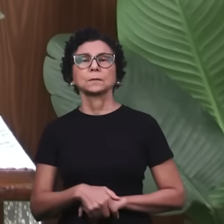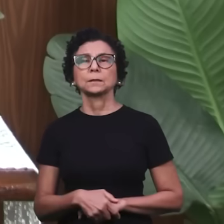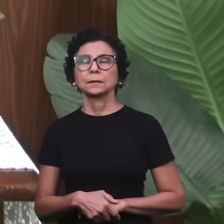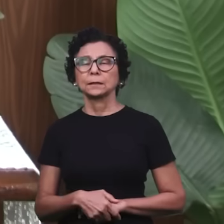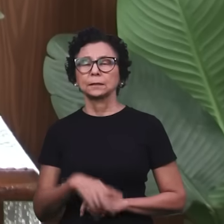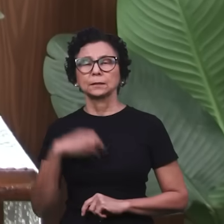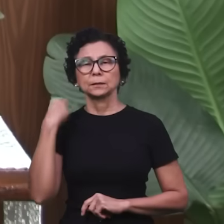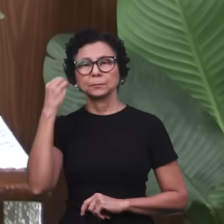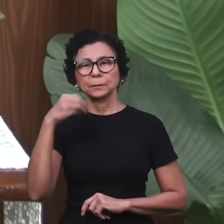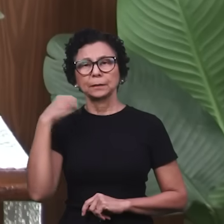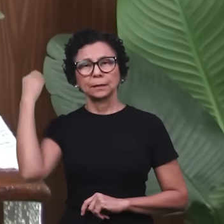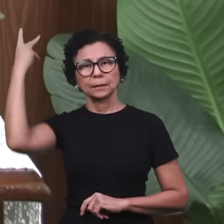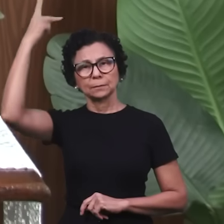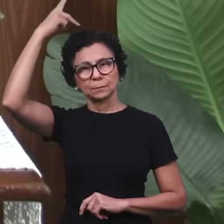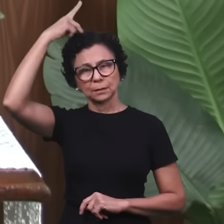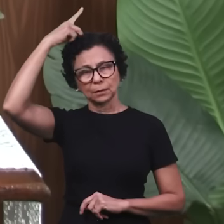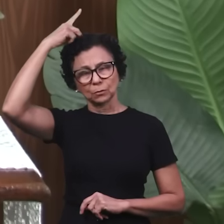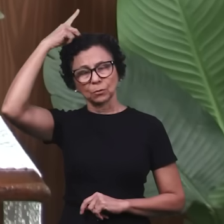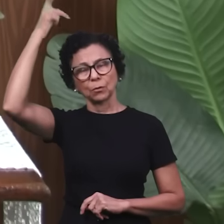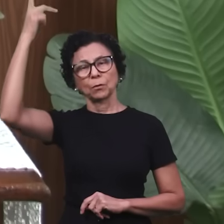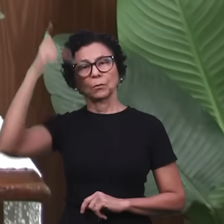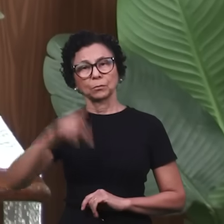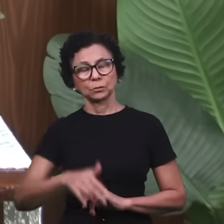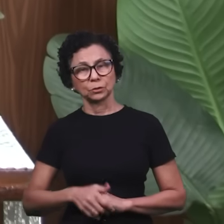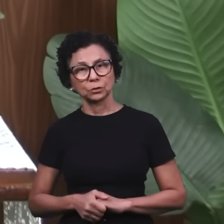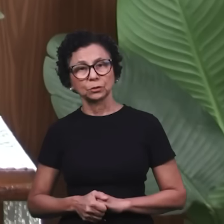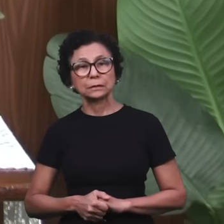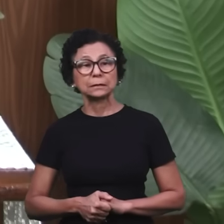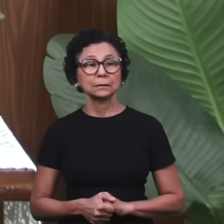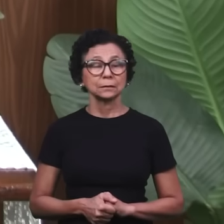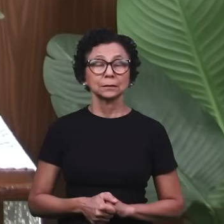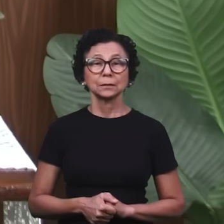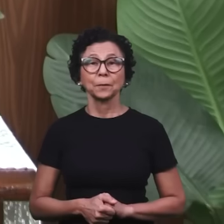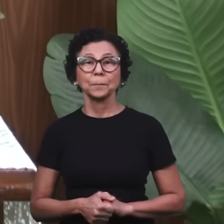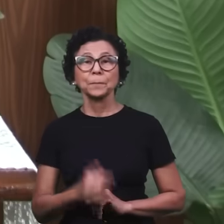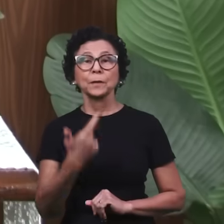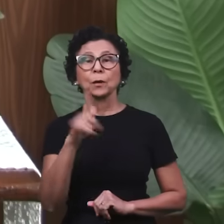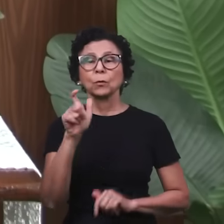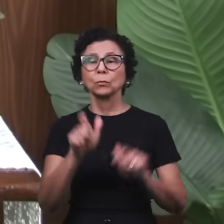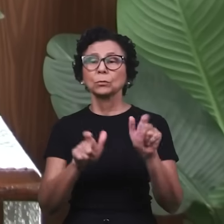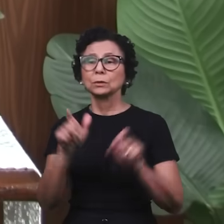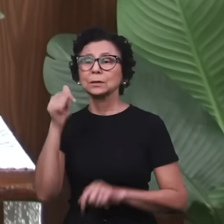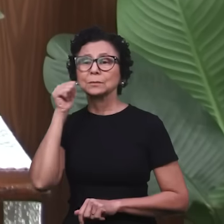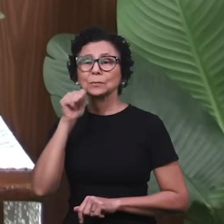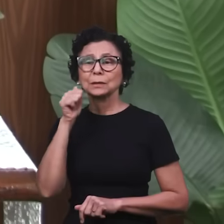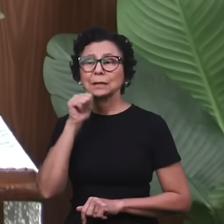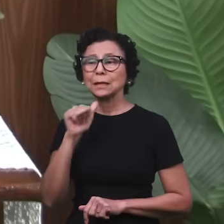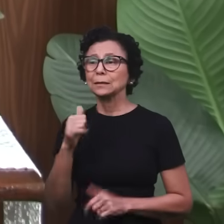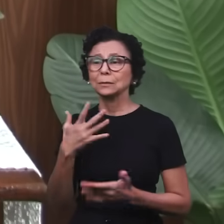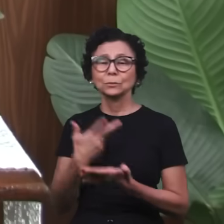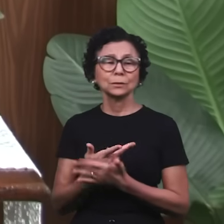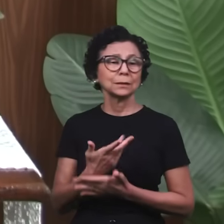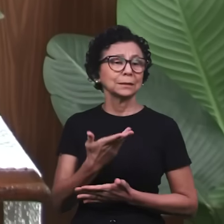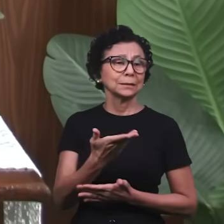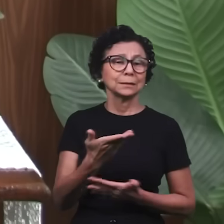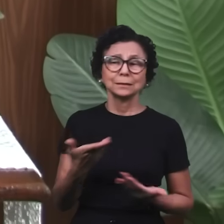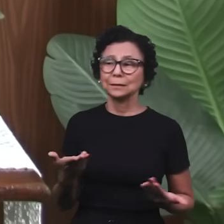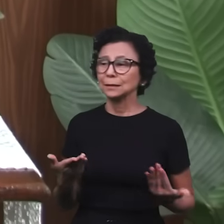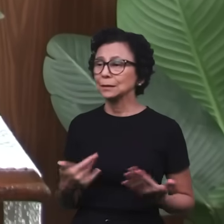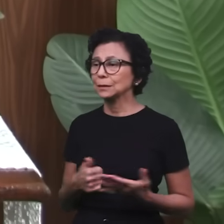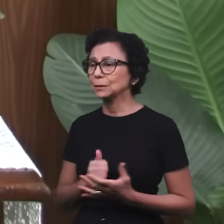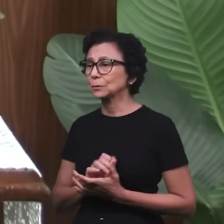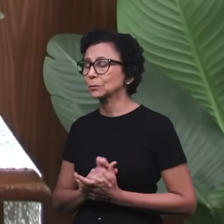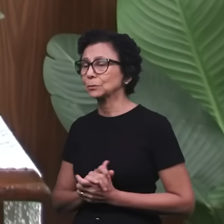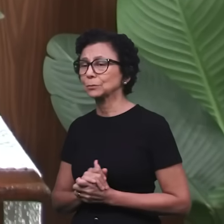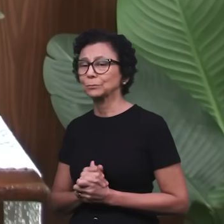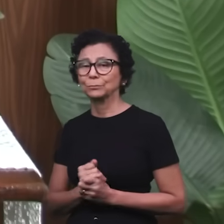Então, mandaram chamar. Elas notificaram que estava havendo um problema ali naquele culto, naquele trabalho